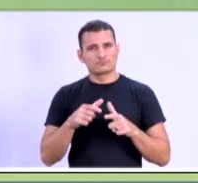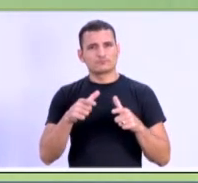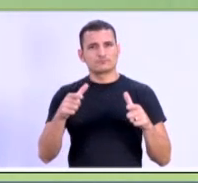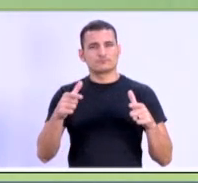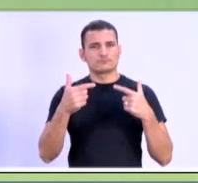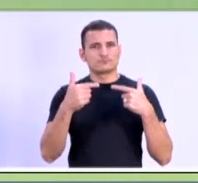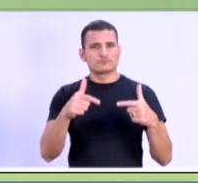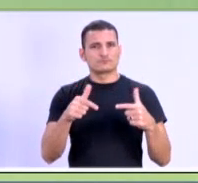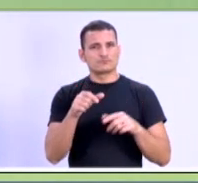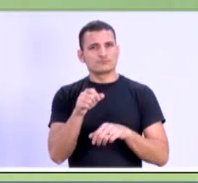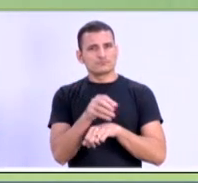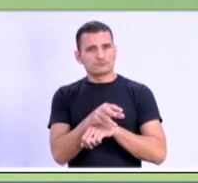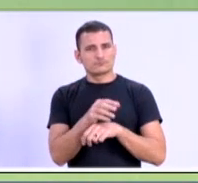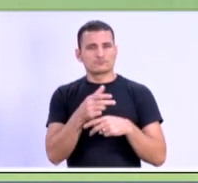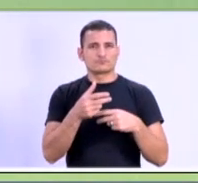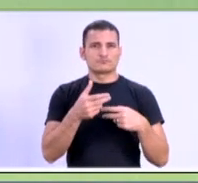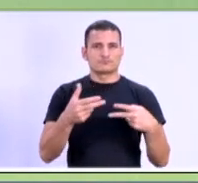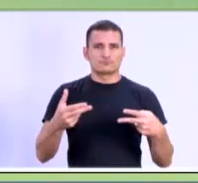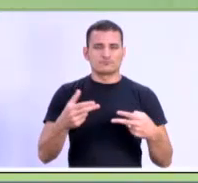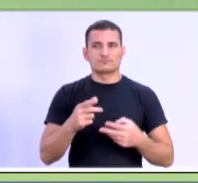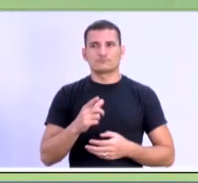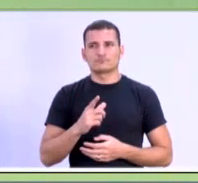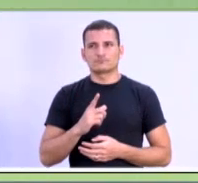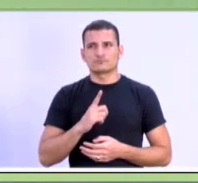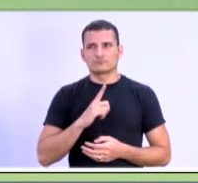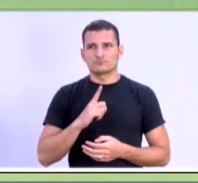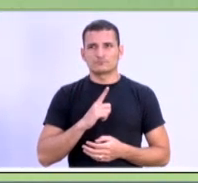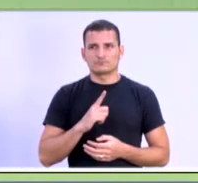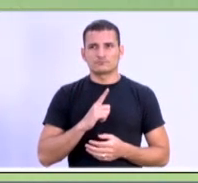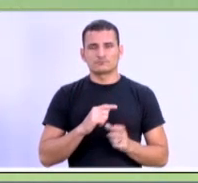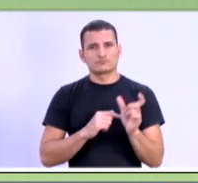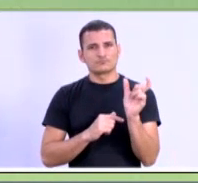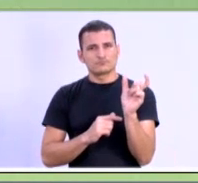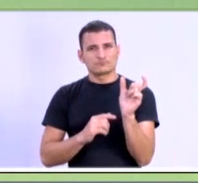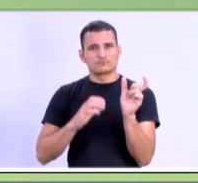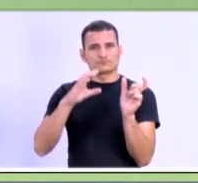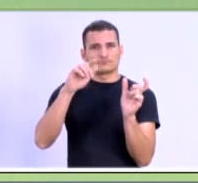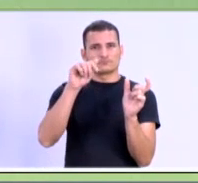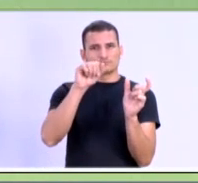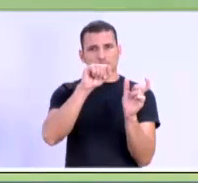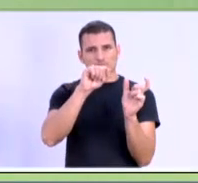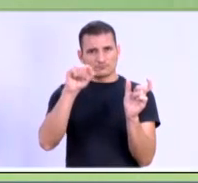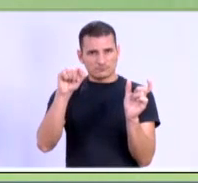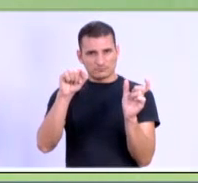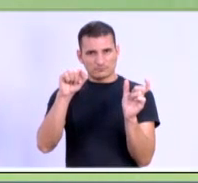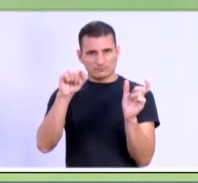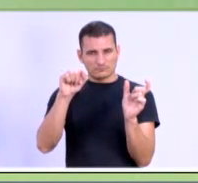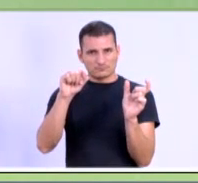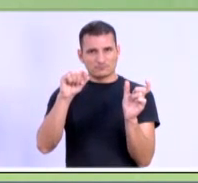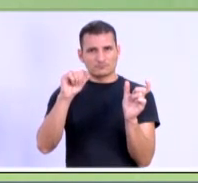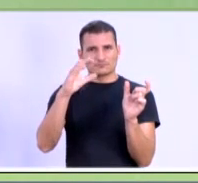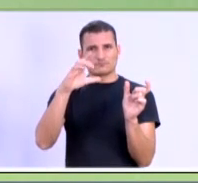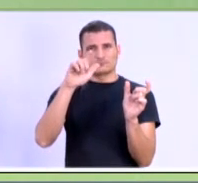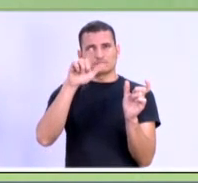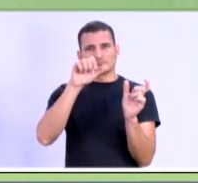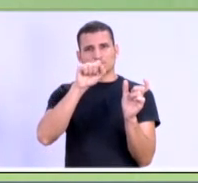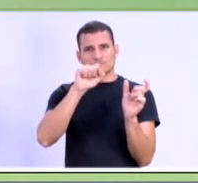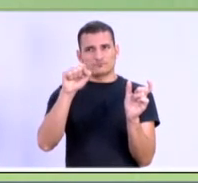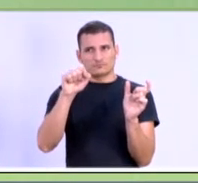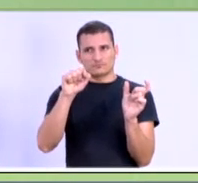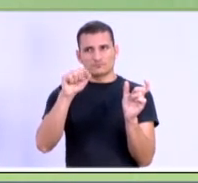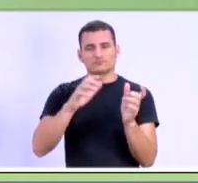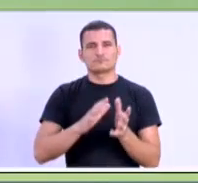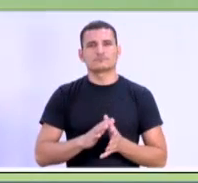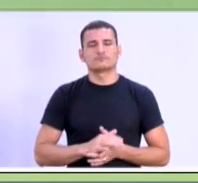linguagens orientadas a objetos existem uma palavra reservada, um comando chamado class. Olha o carinho importante